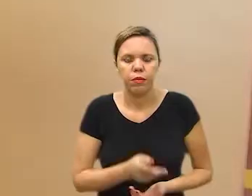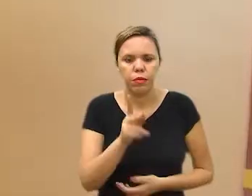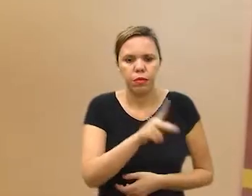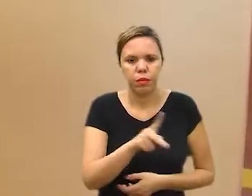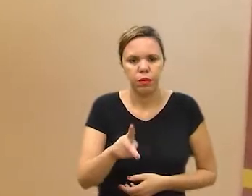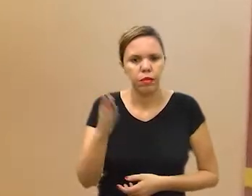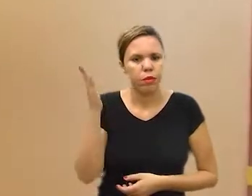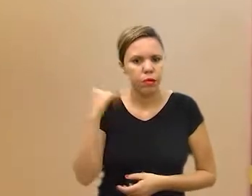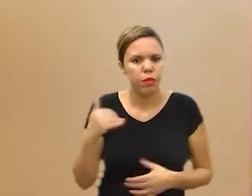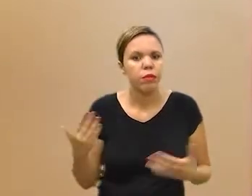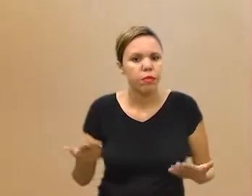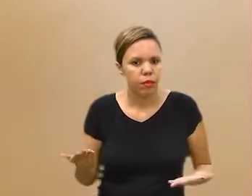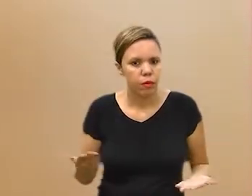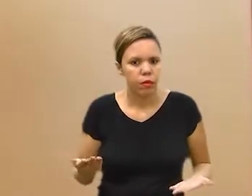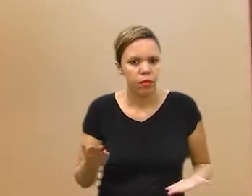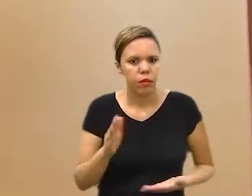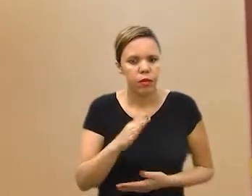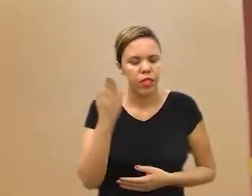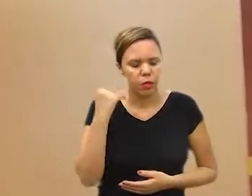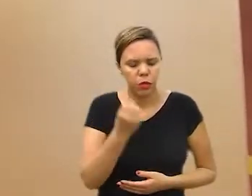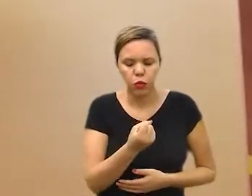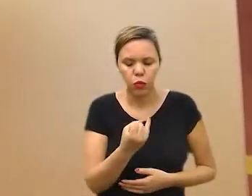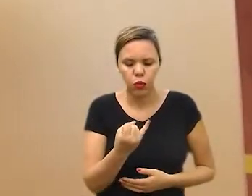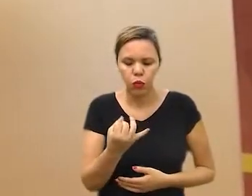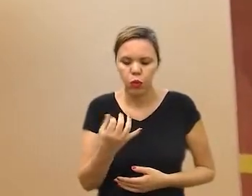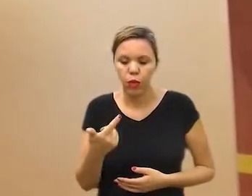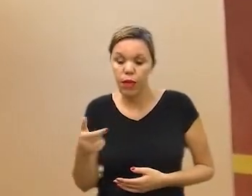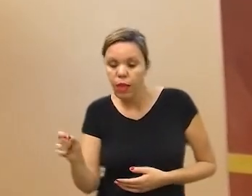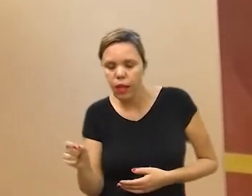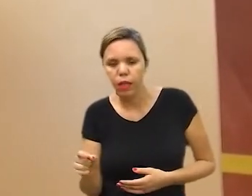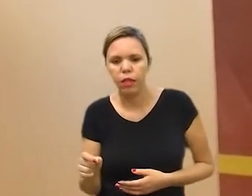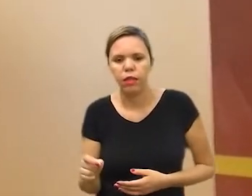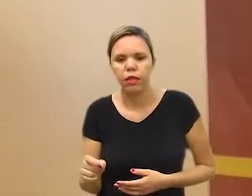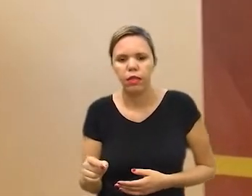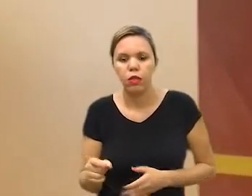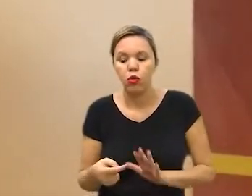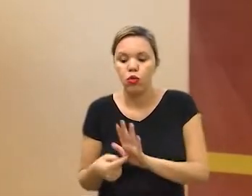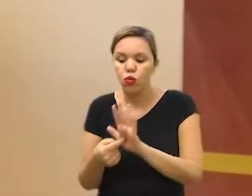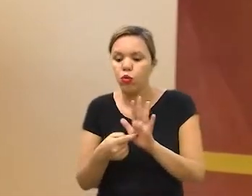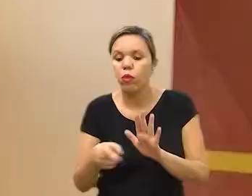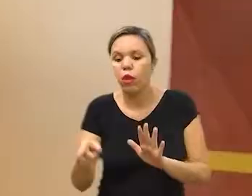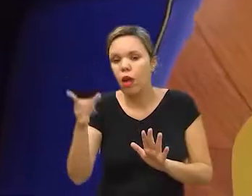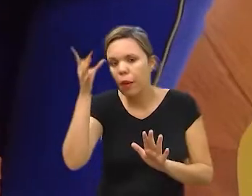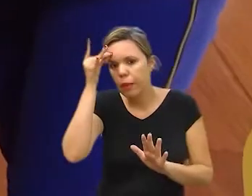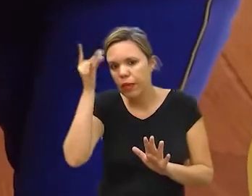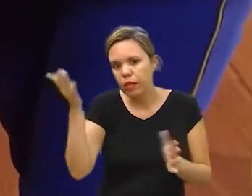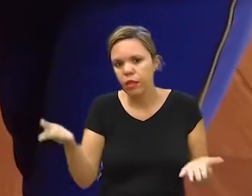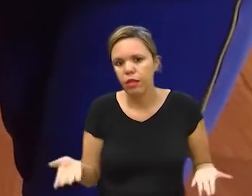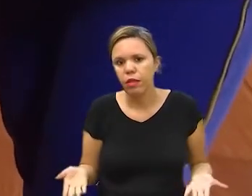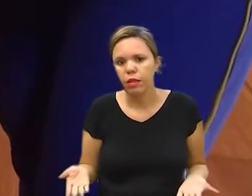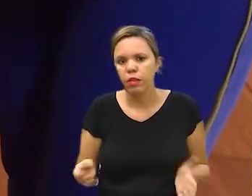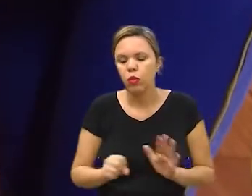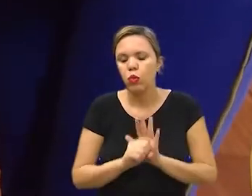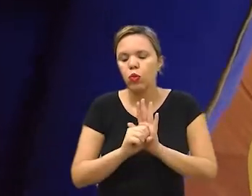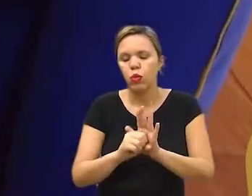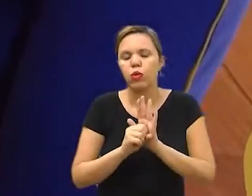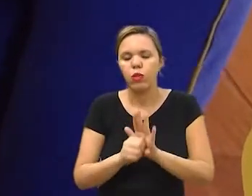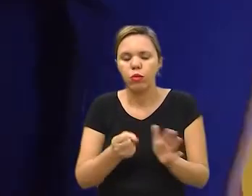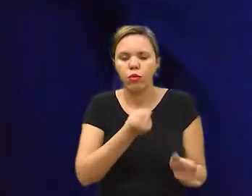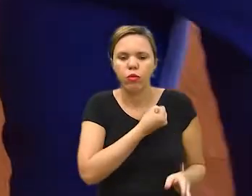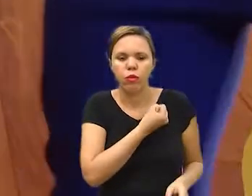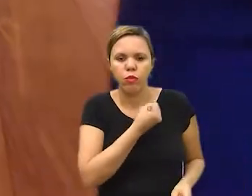professora sabe agora que a criança sabe contar até 10. Ela vai dar os numerais para ele aprender os símbolos dos